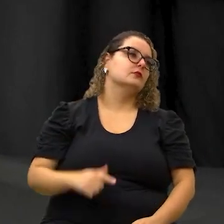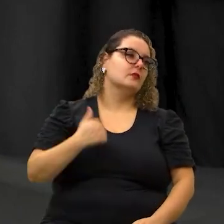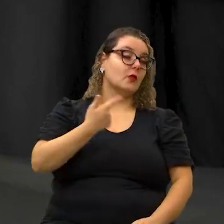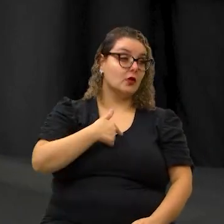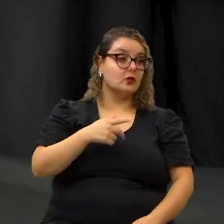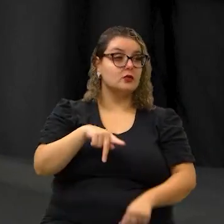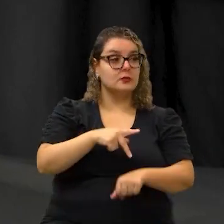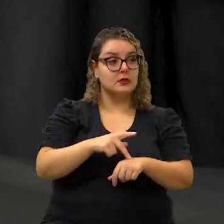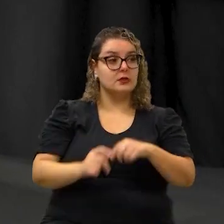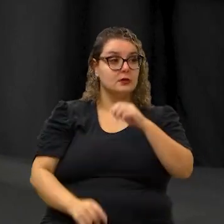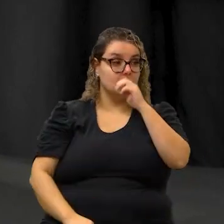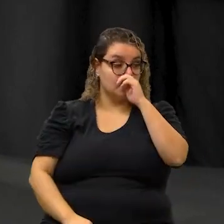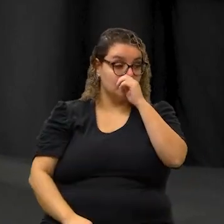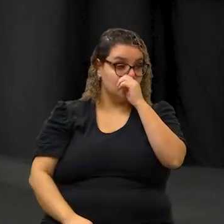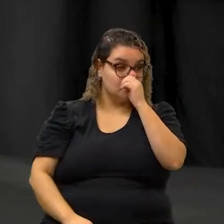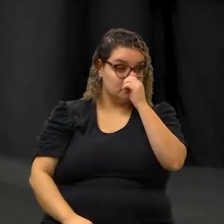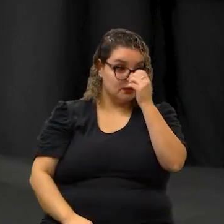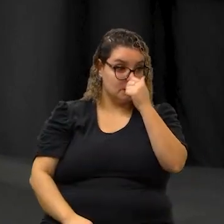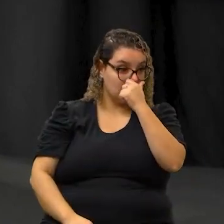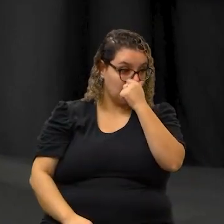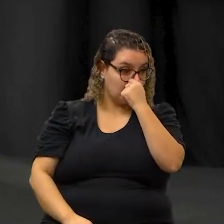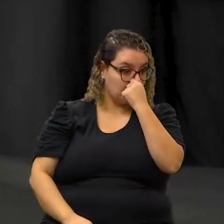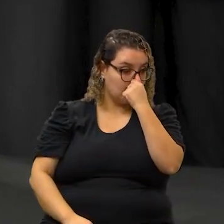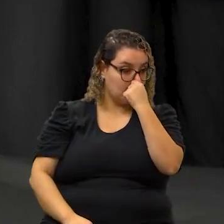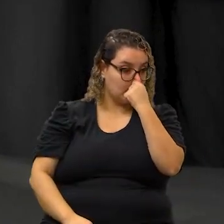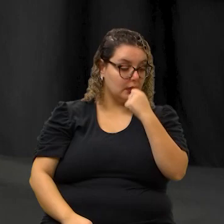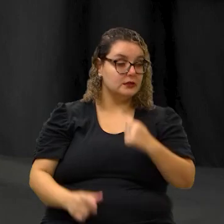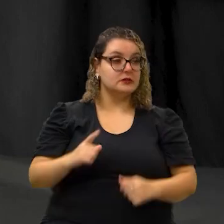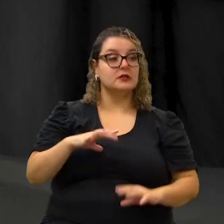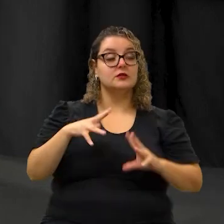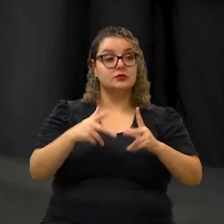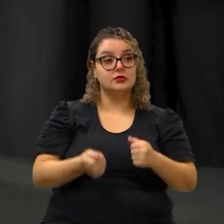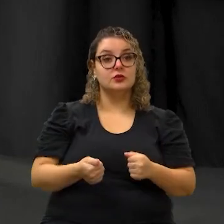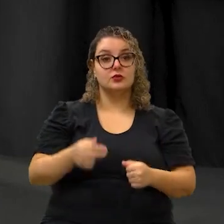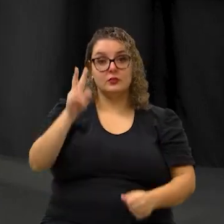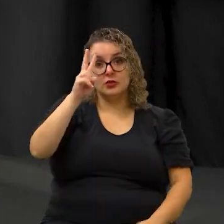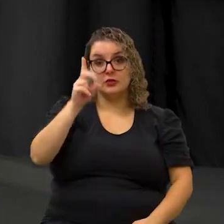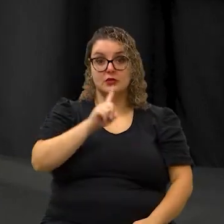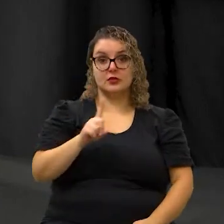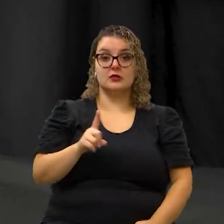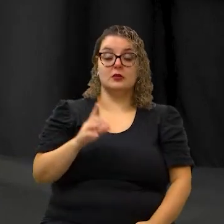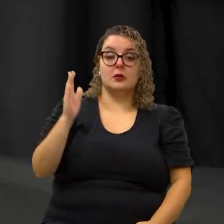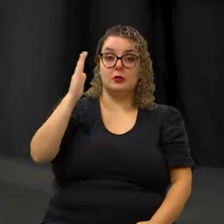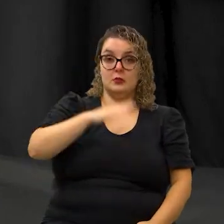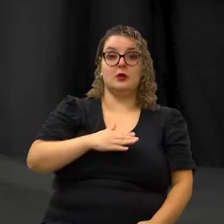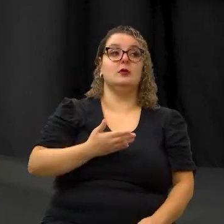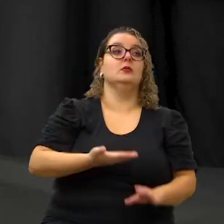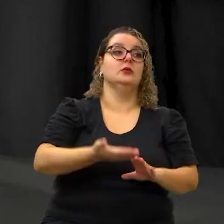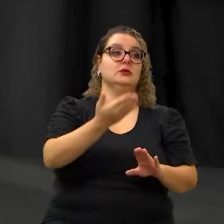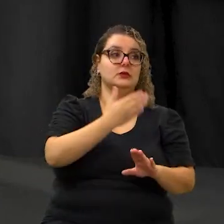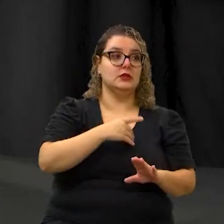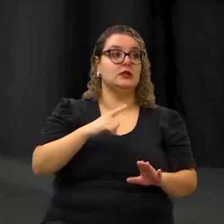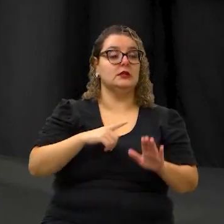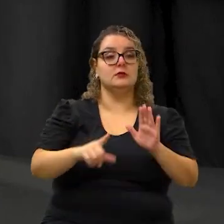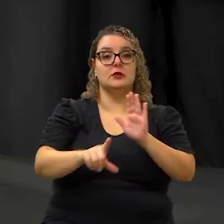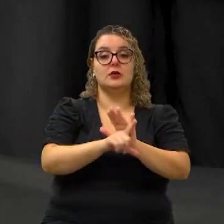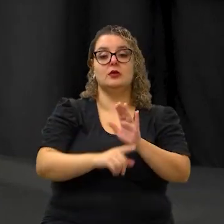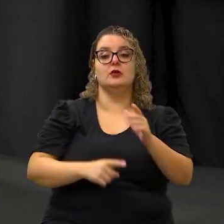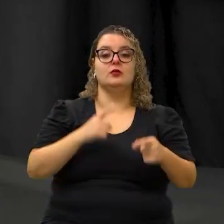nomes do nosso país, mas que a gente teve aí tem toda uma história que não ruim por trás, e você tem essa